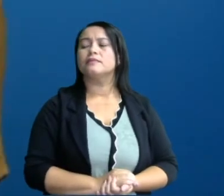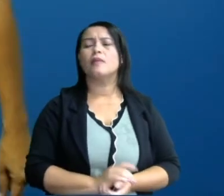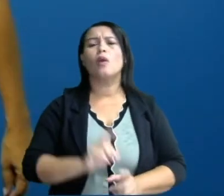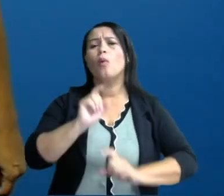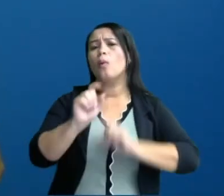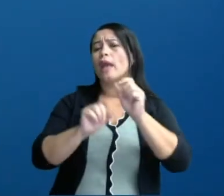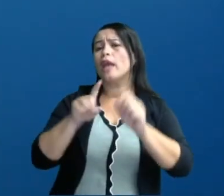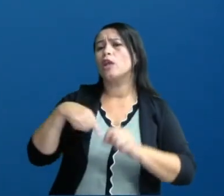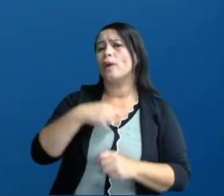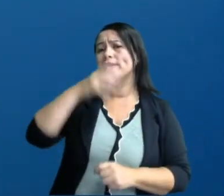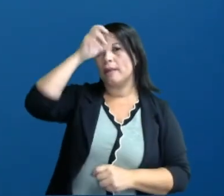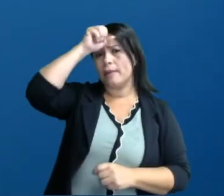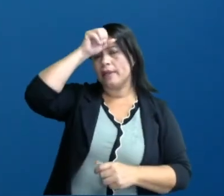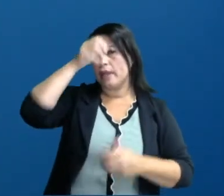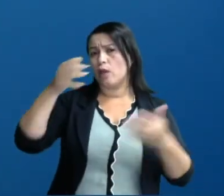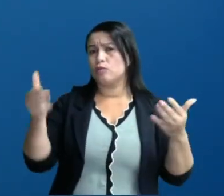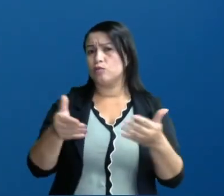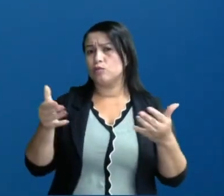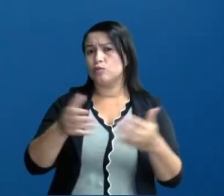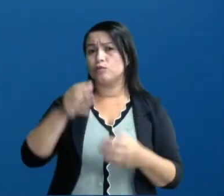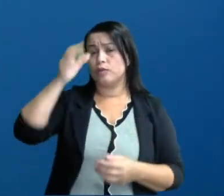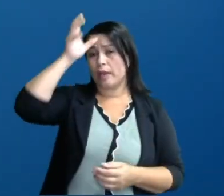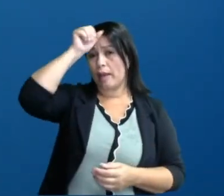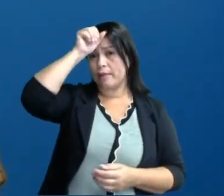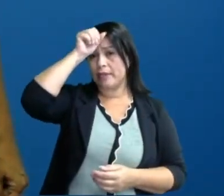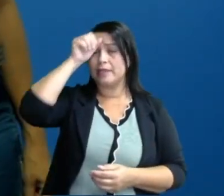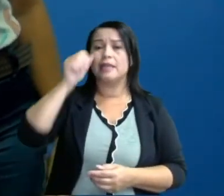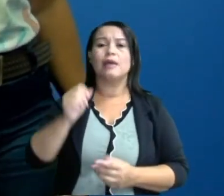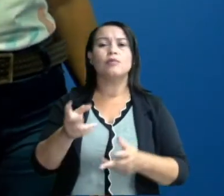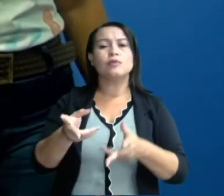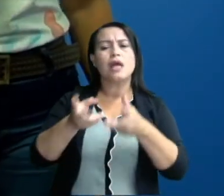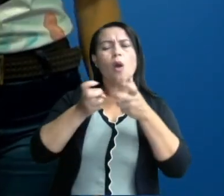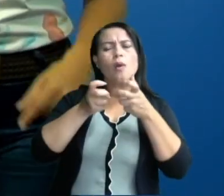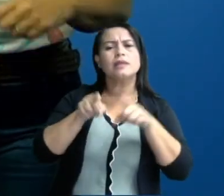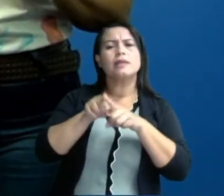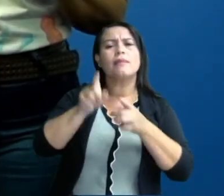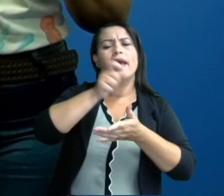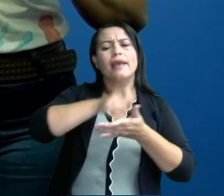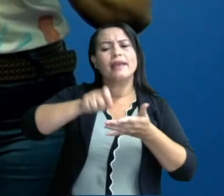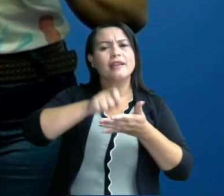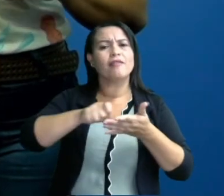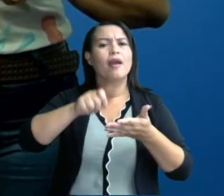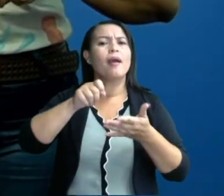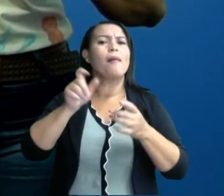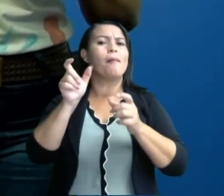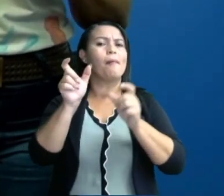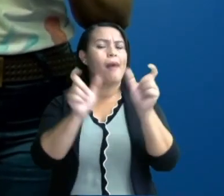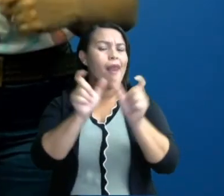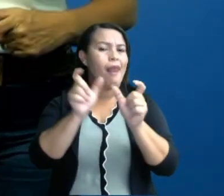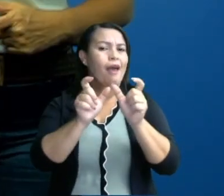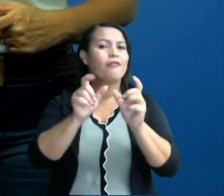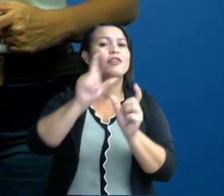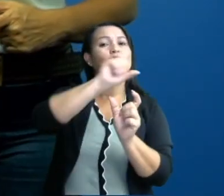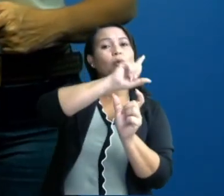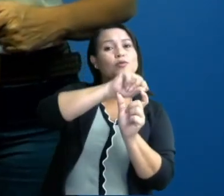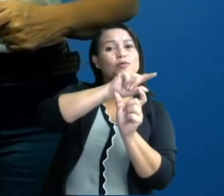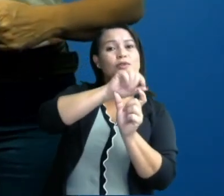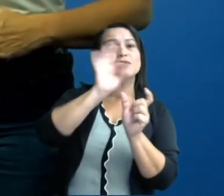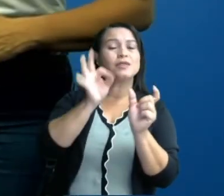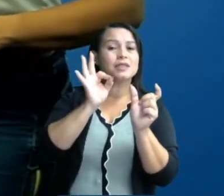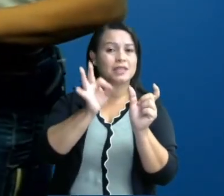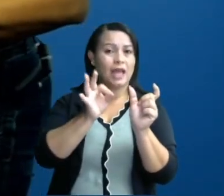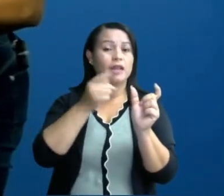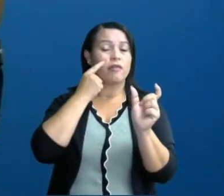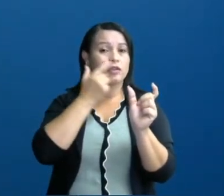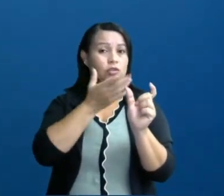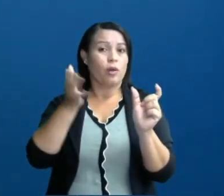O que a gente aprendeu hoje? Aprendemos a reconhecer e a grafar corretamente palavras derivadas por sufixo. E